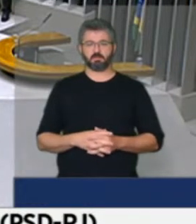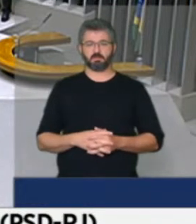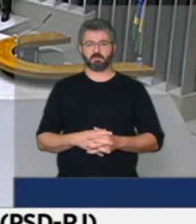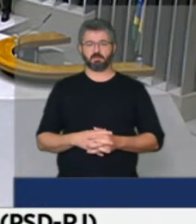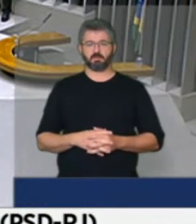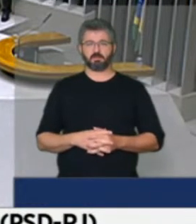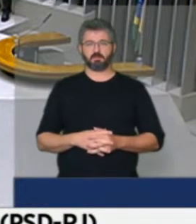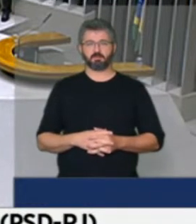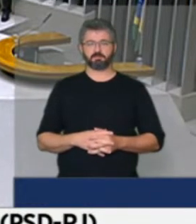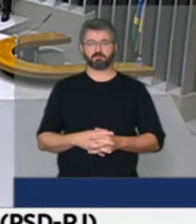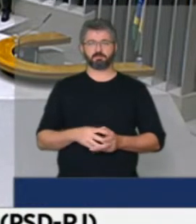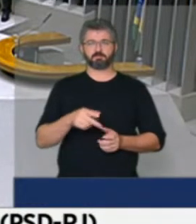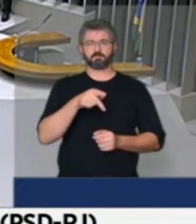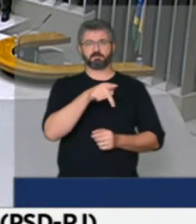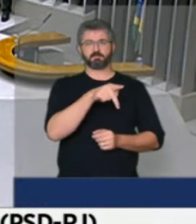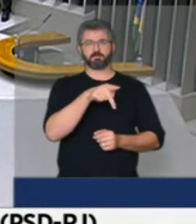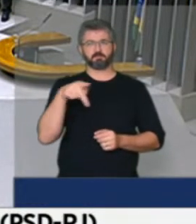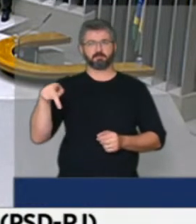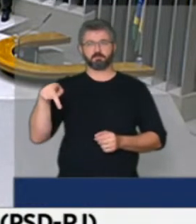Presidente,